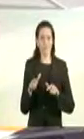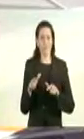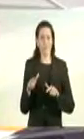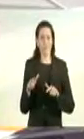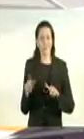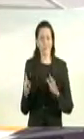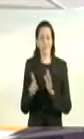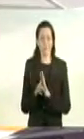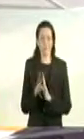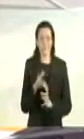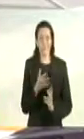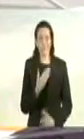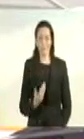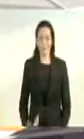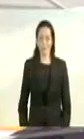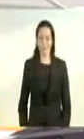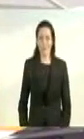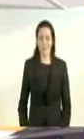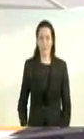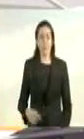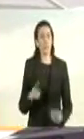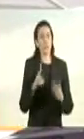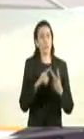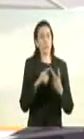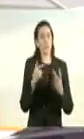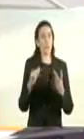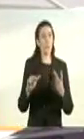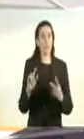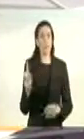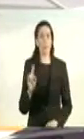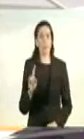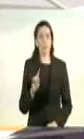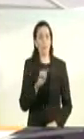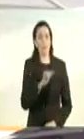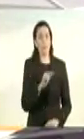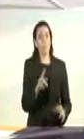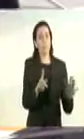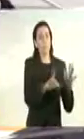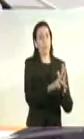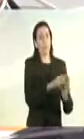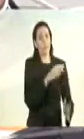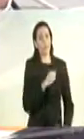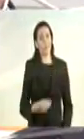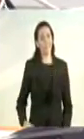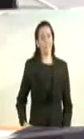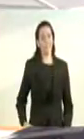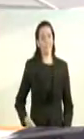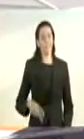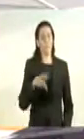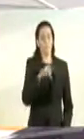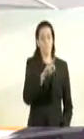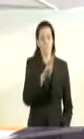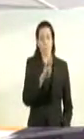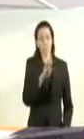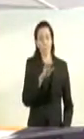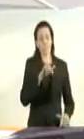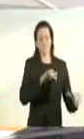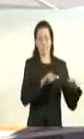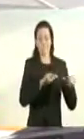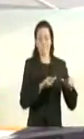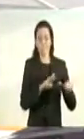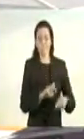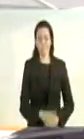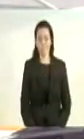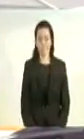Então, não tem o que discutir. Fico feliz de Vossa Excelência ter aqui